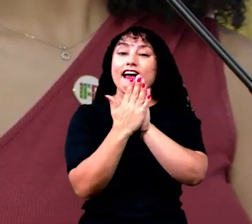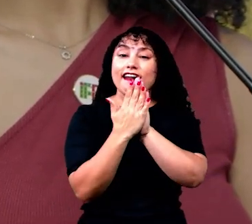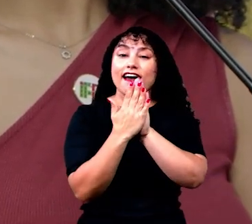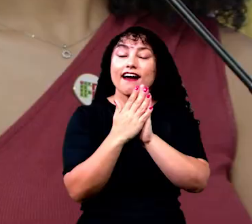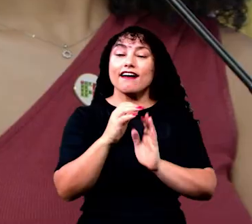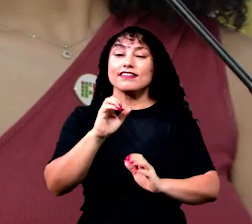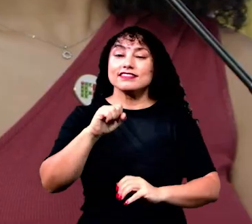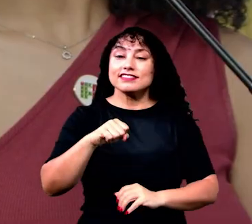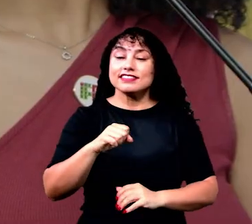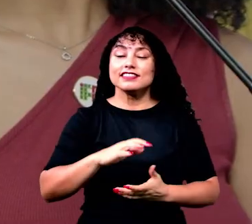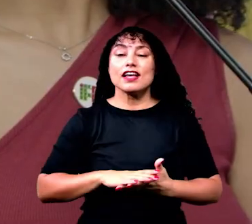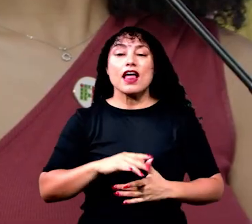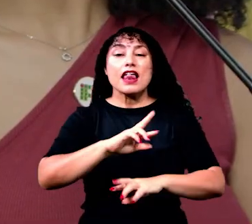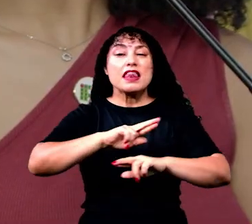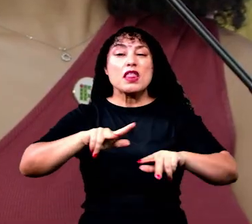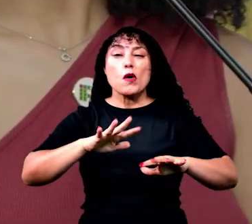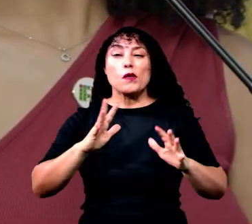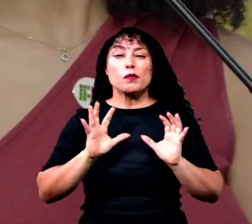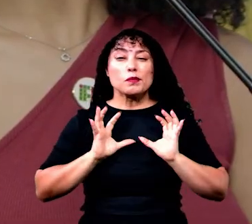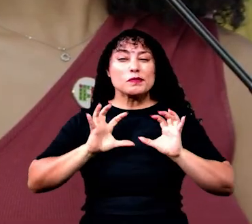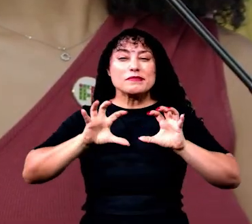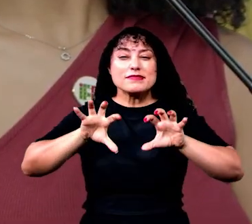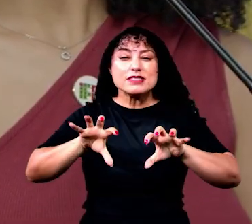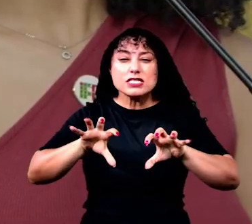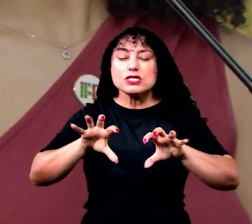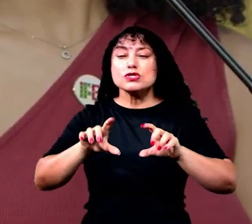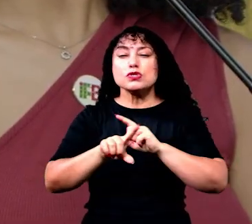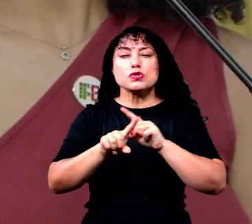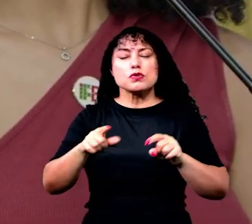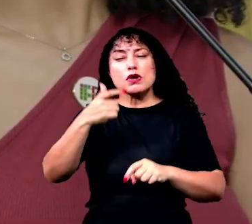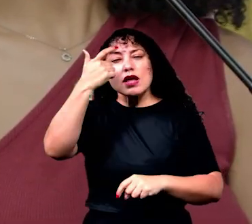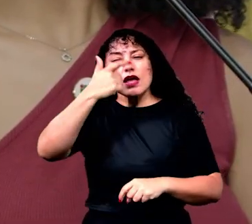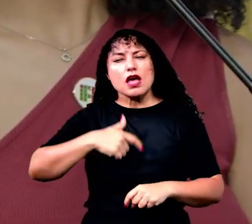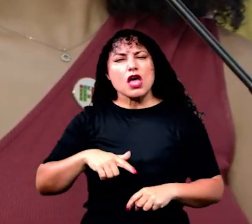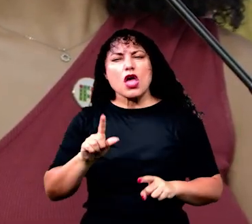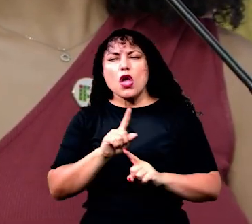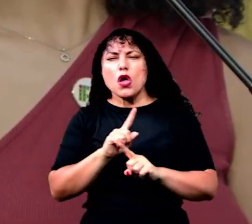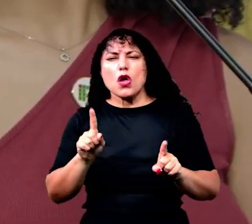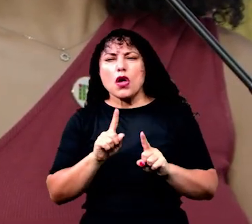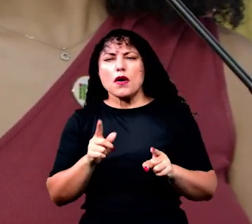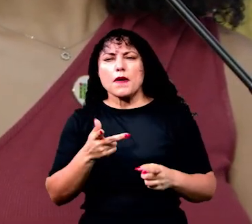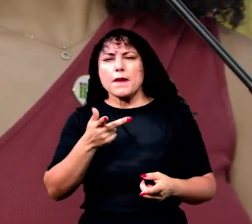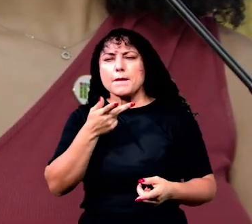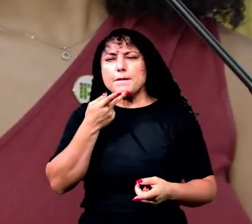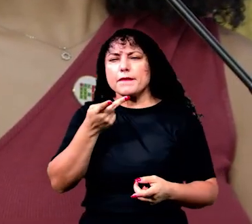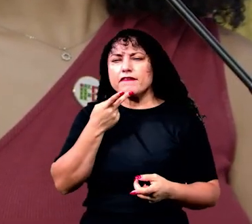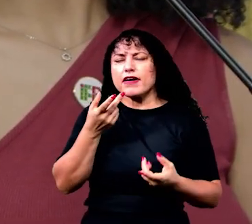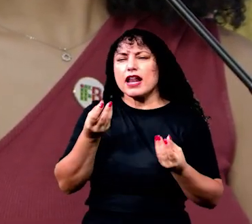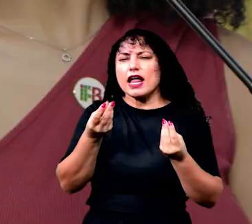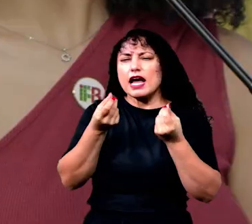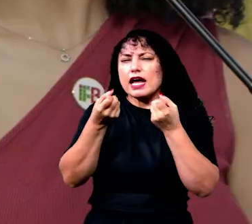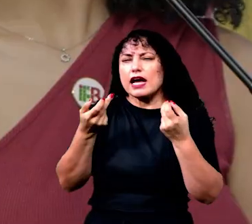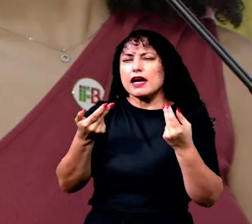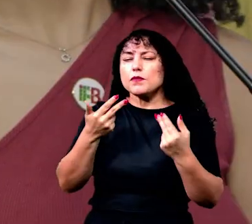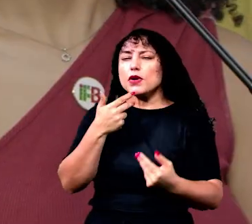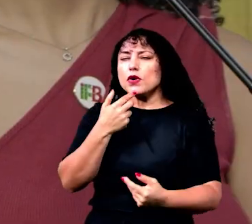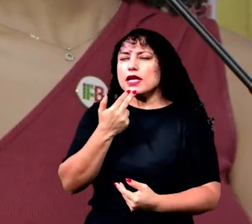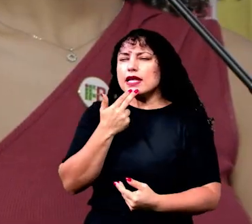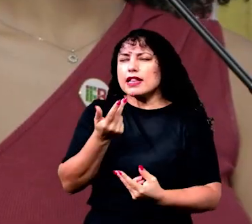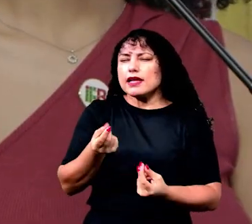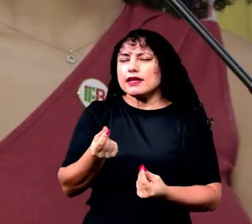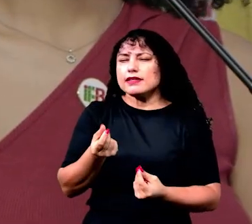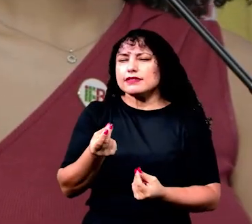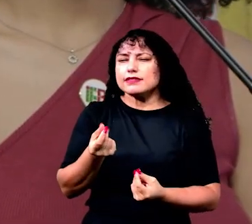encará-lo assim, e não como um bicho-papão, que eu não sou, my English is not good enough, né,